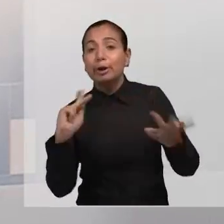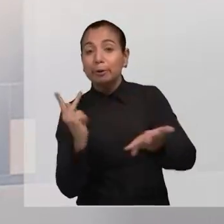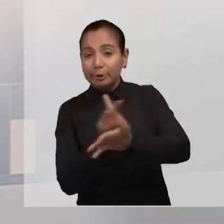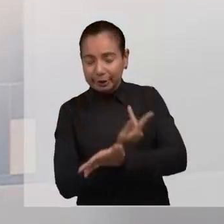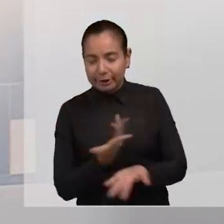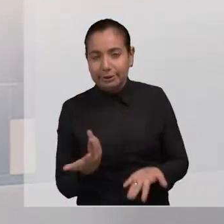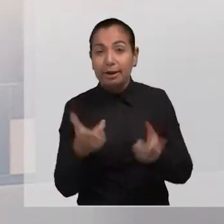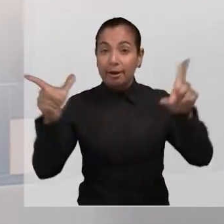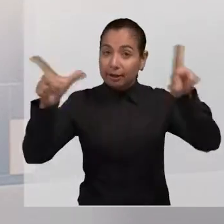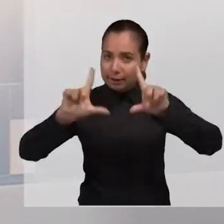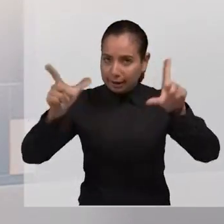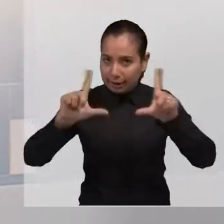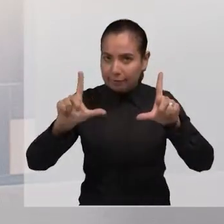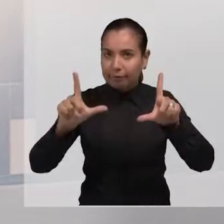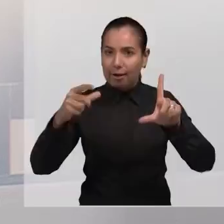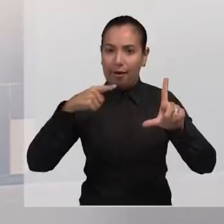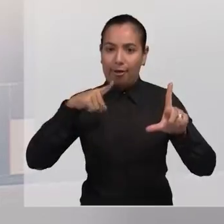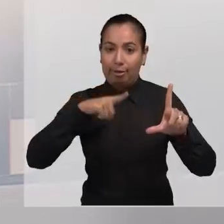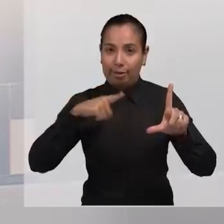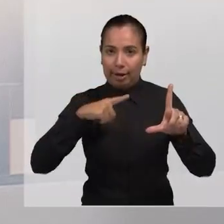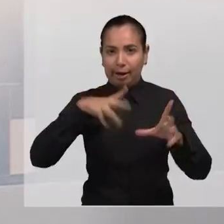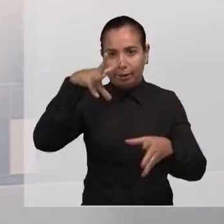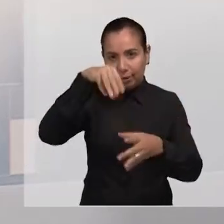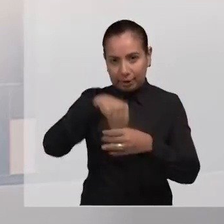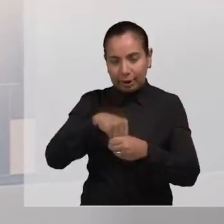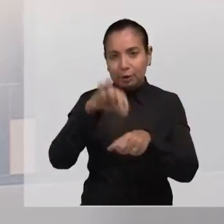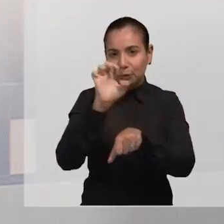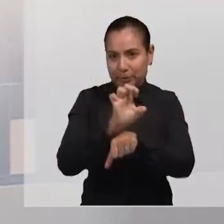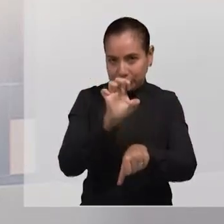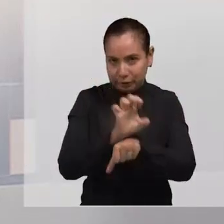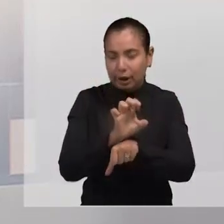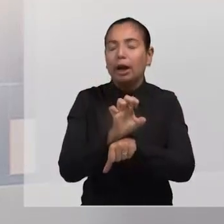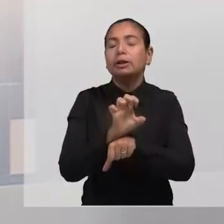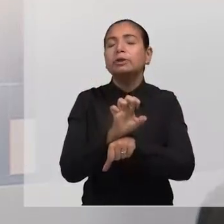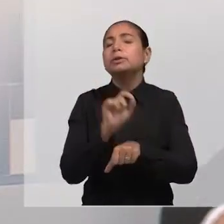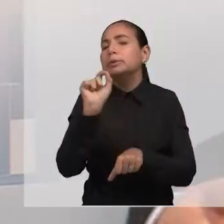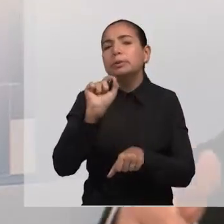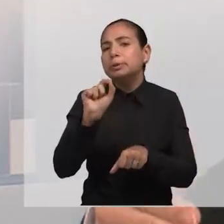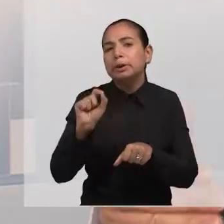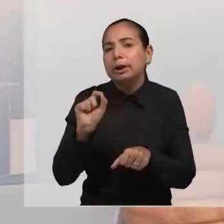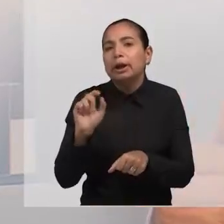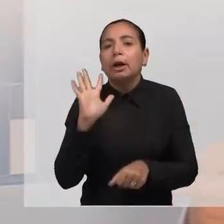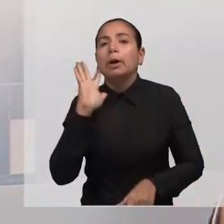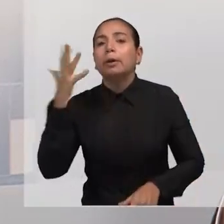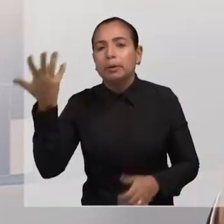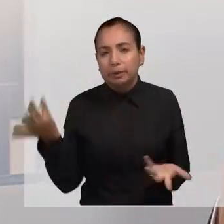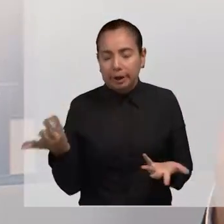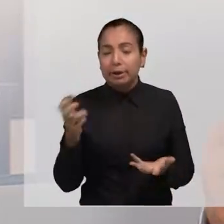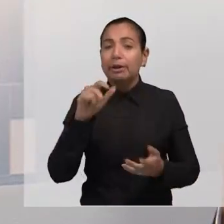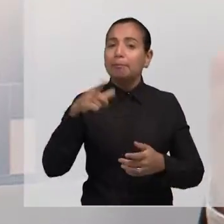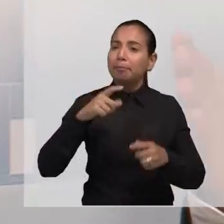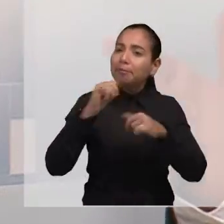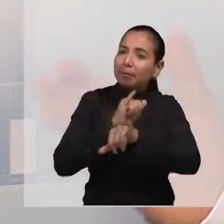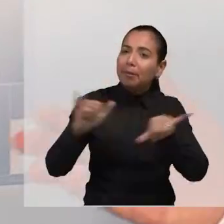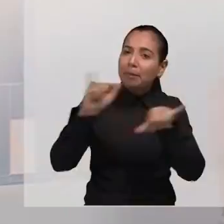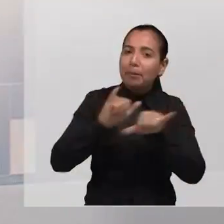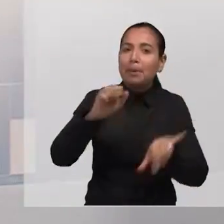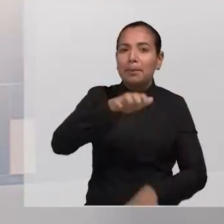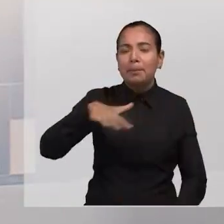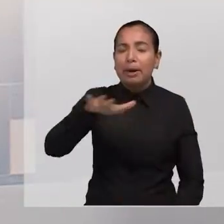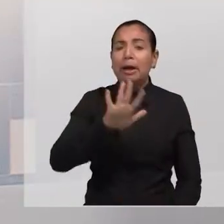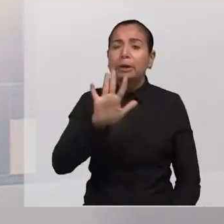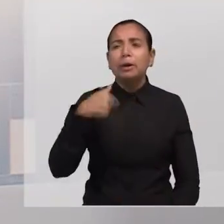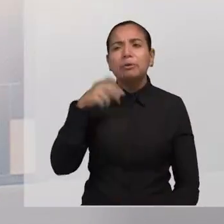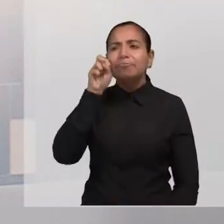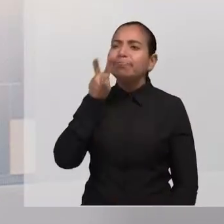televisão regional, ele tentou se comunicar com o público local. E, na minha